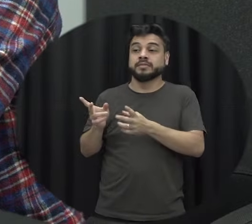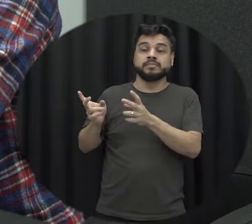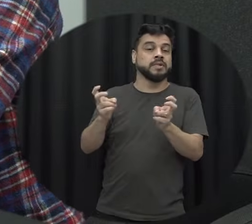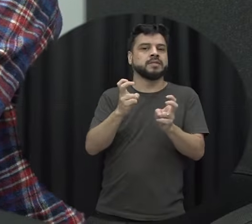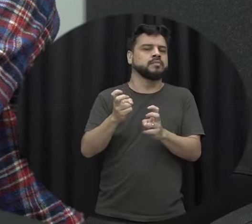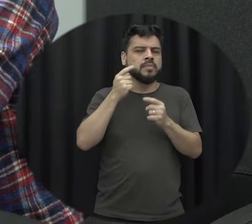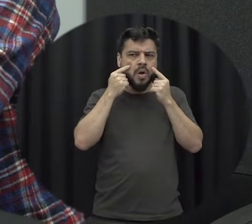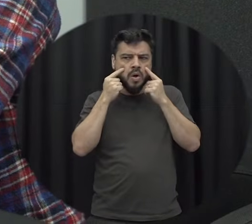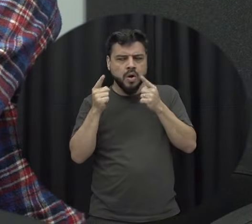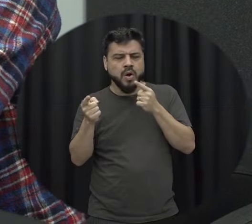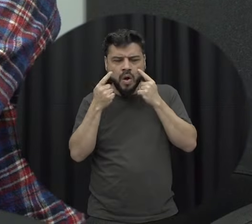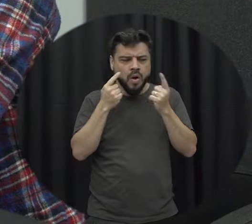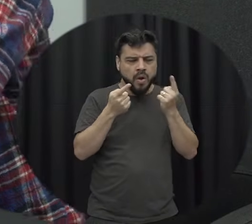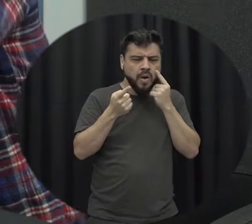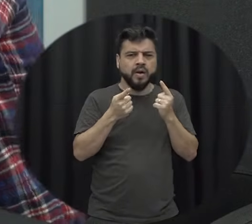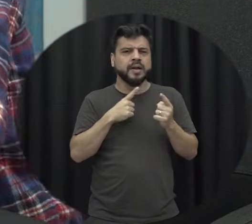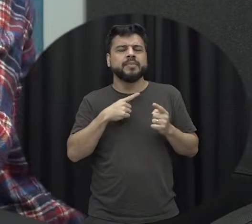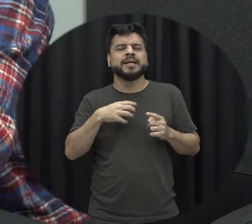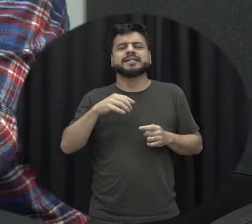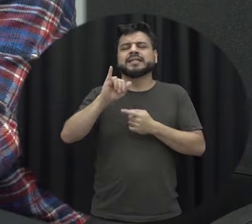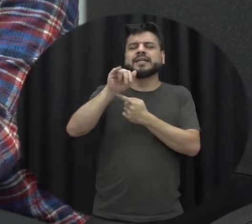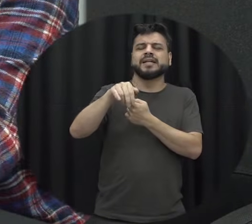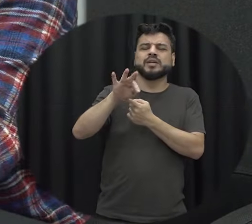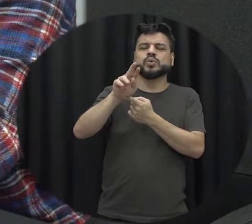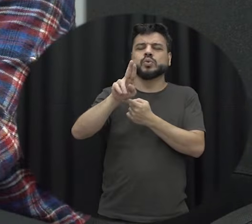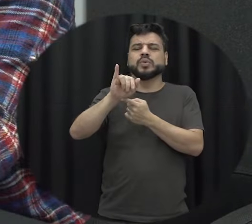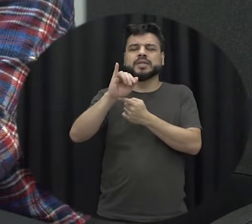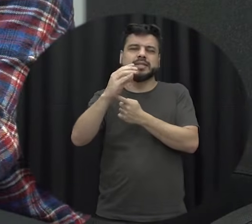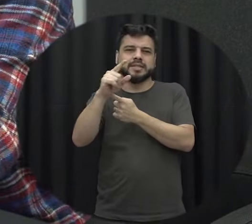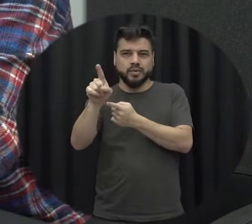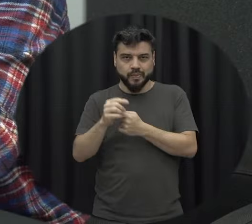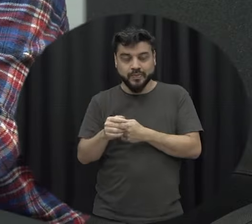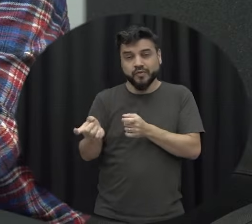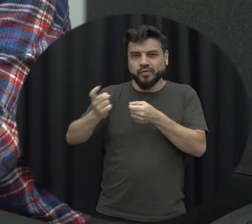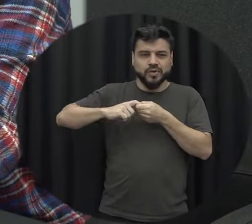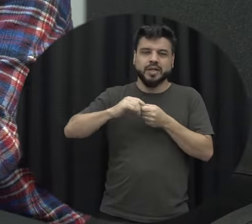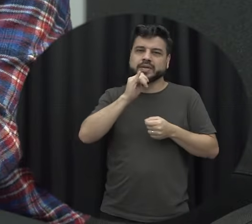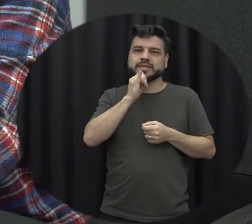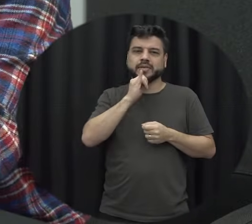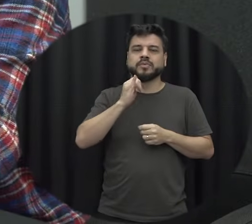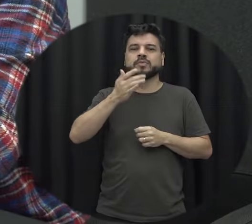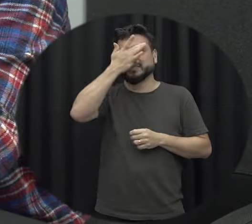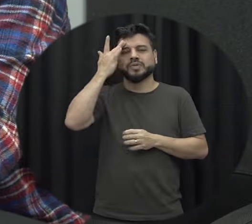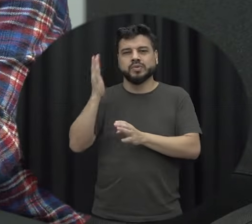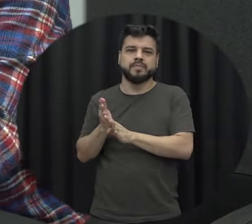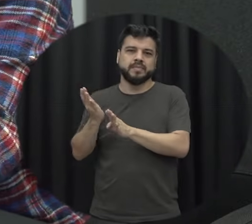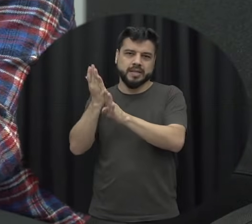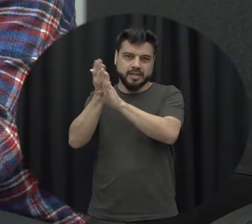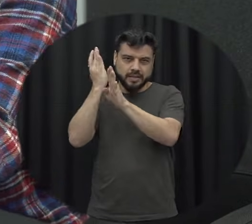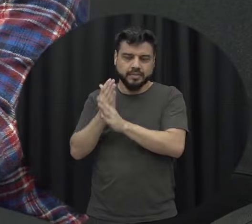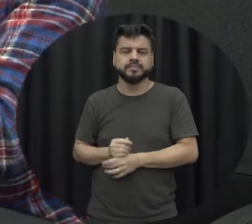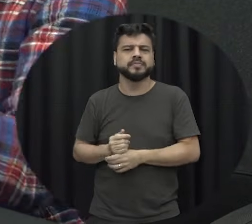assim, né? Então, eu vou voltar rapidinho para o exemplo do pedreiro, né? Uhum. Como é que o pedreiro faz